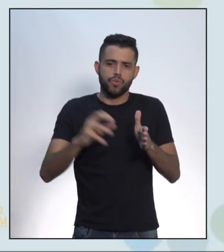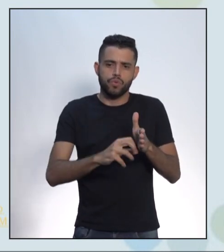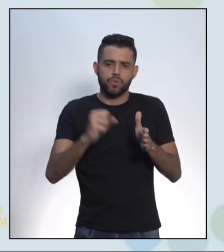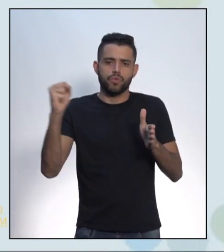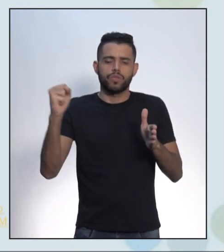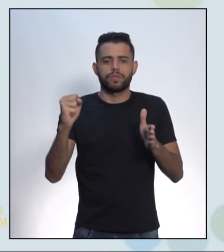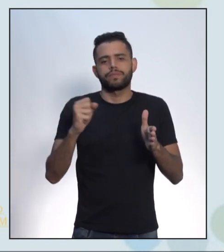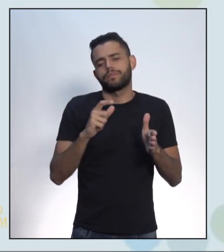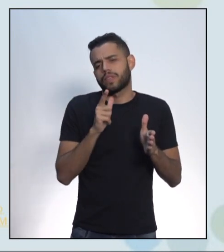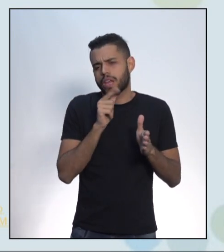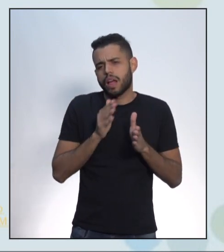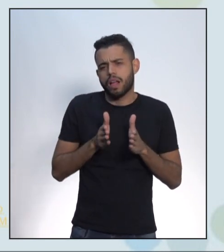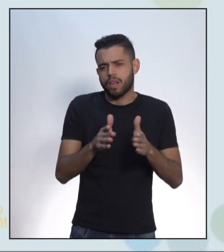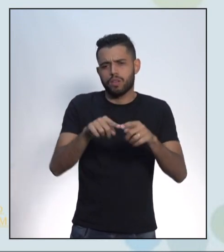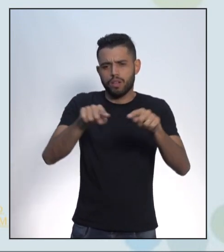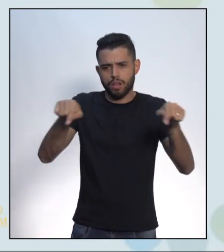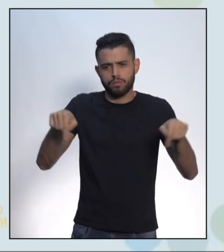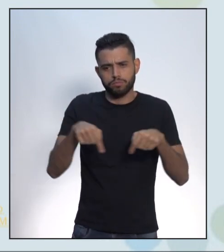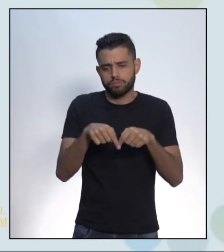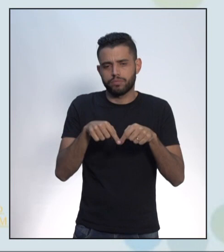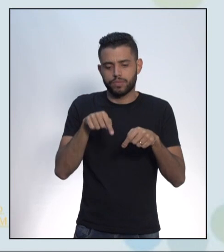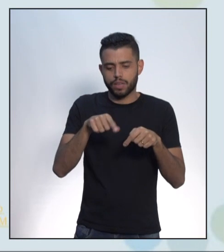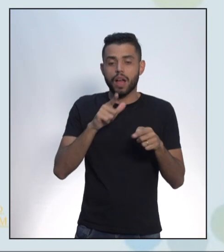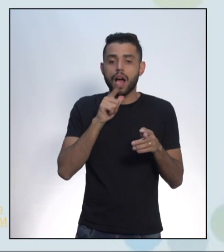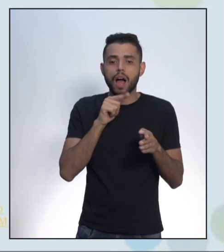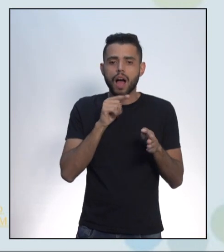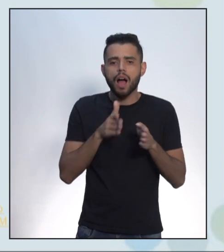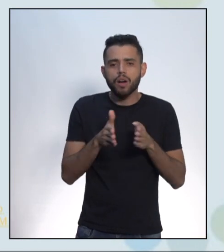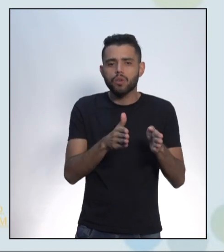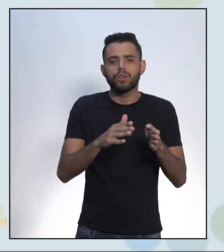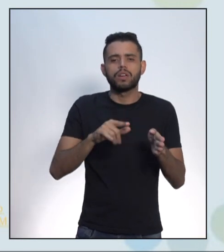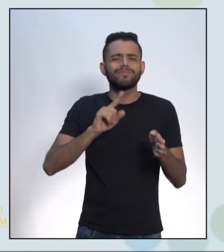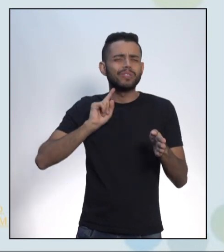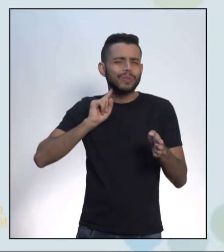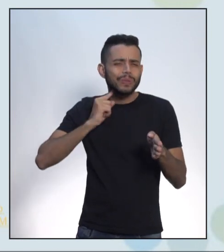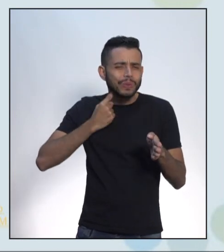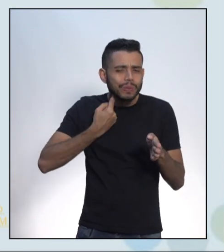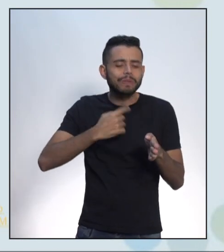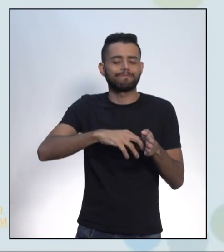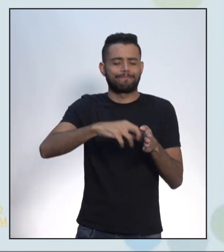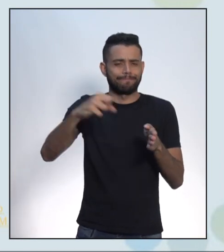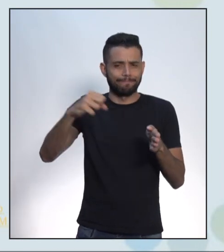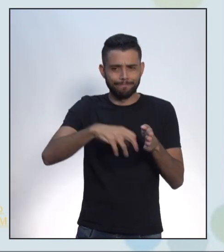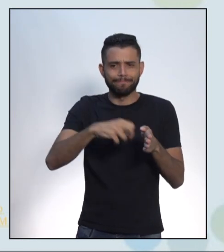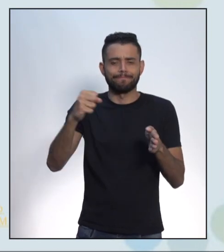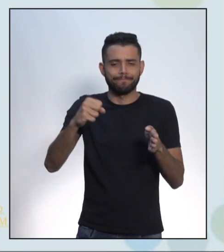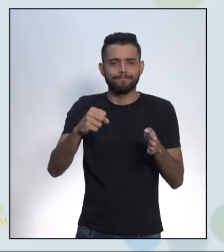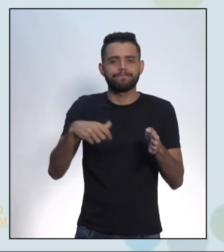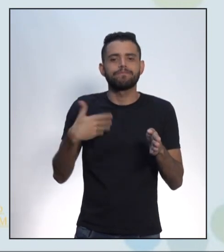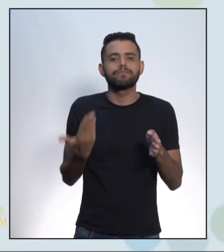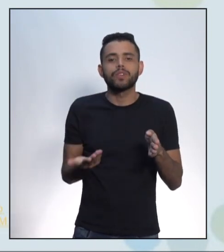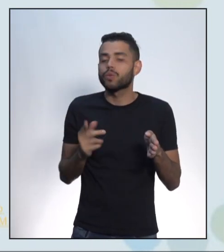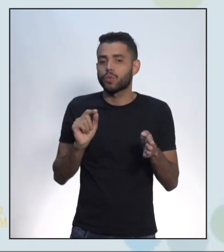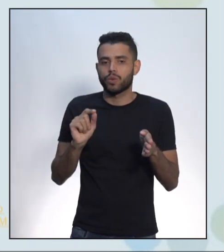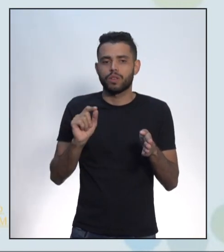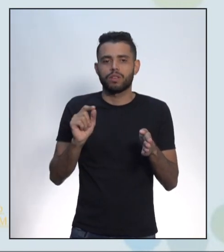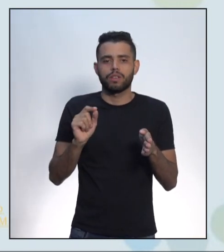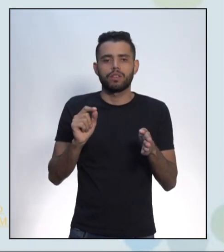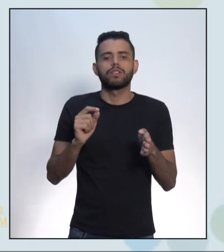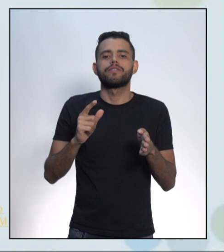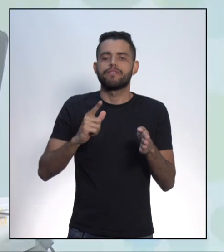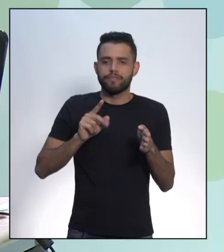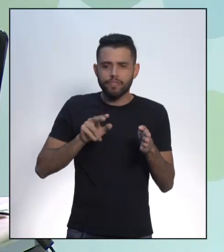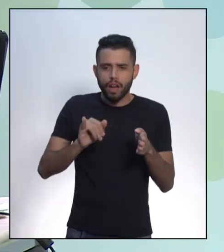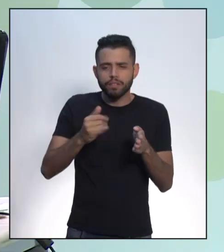ou represas, né? E essa água ela é captada com bastante sujeira. Então, haverá o quê? Uma